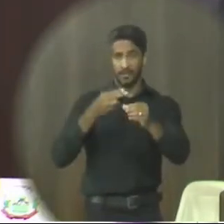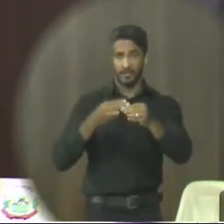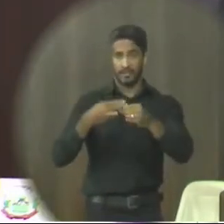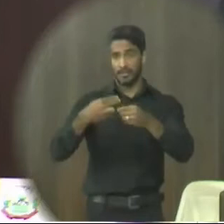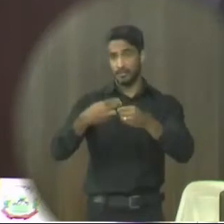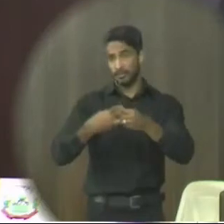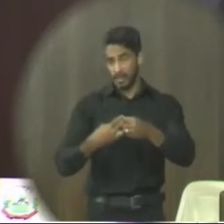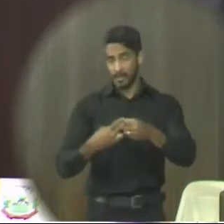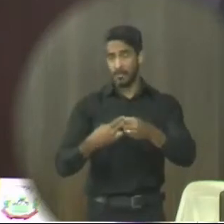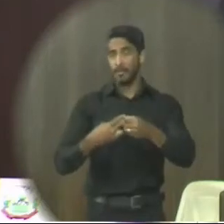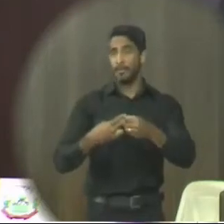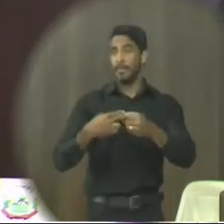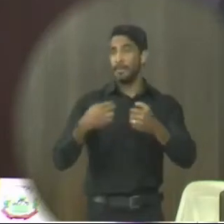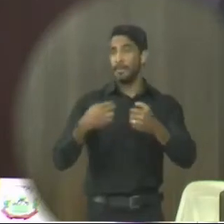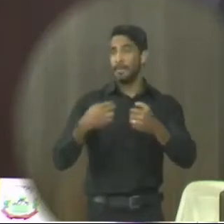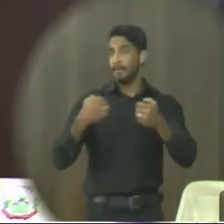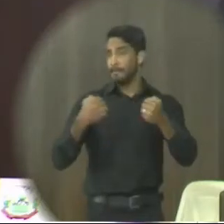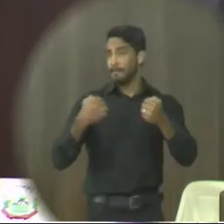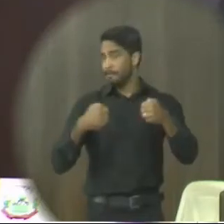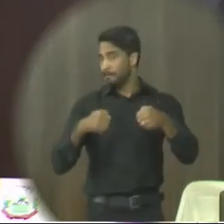ao necessário exame